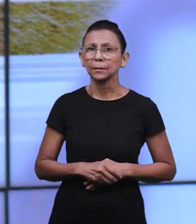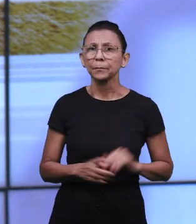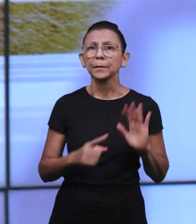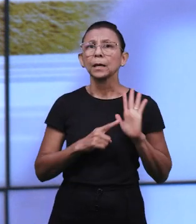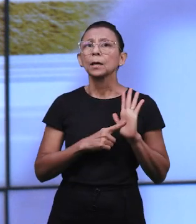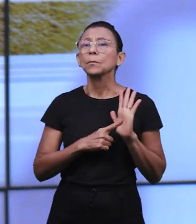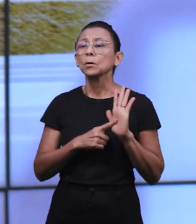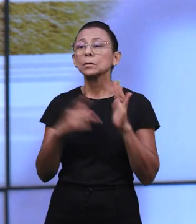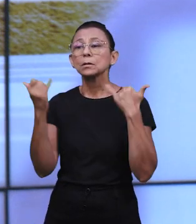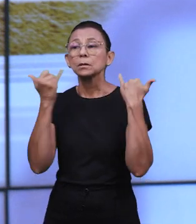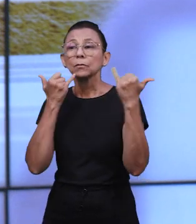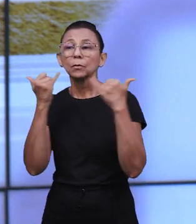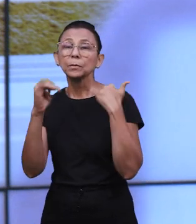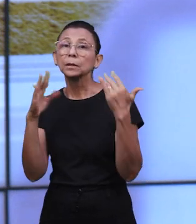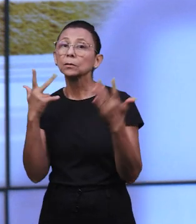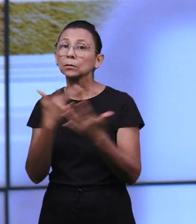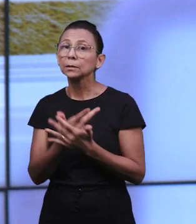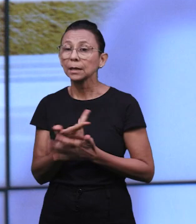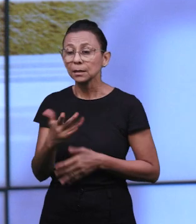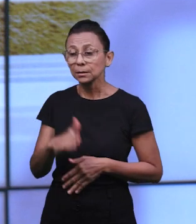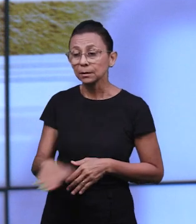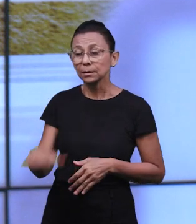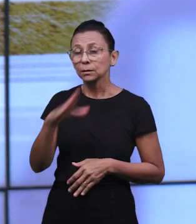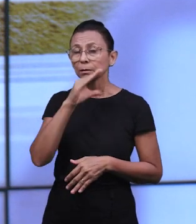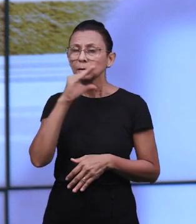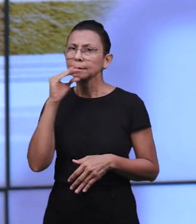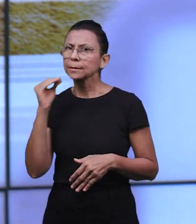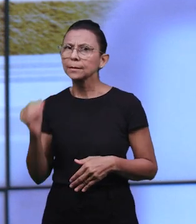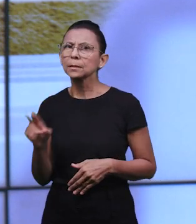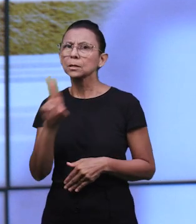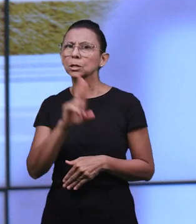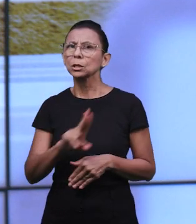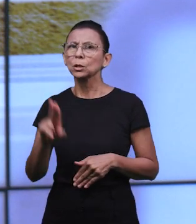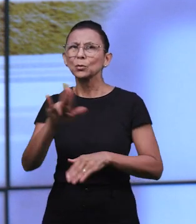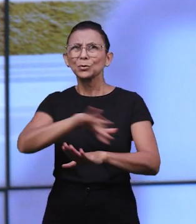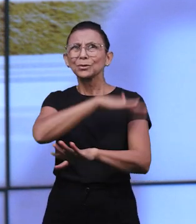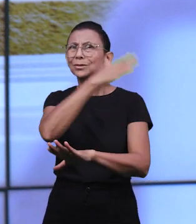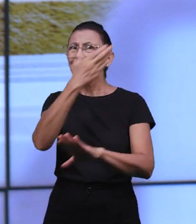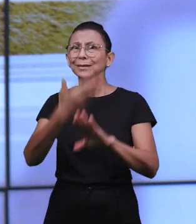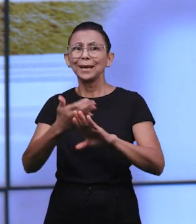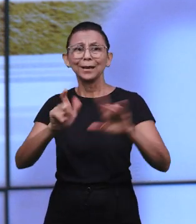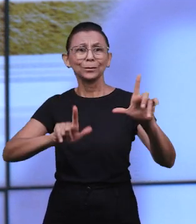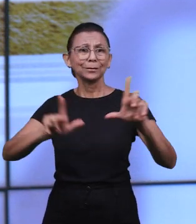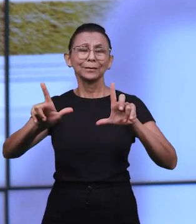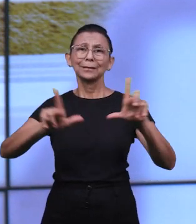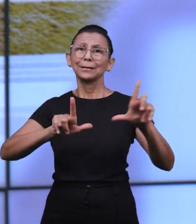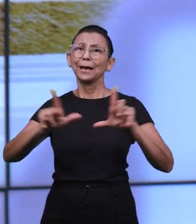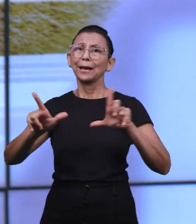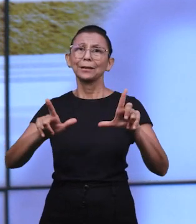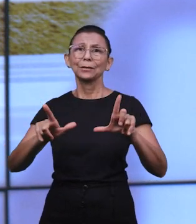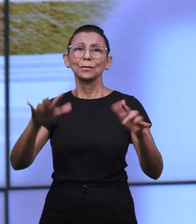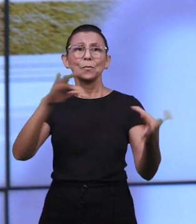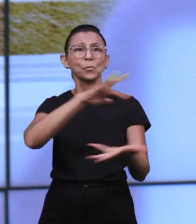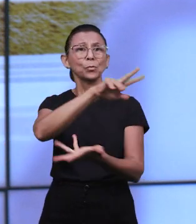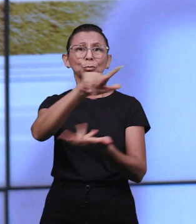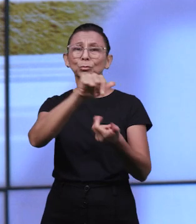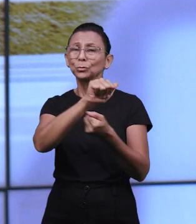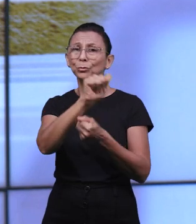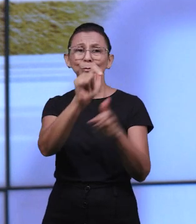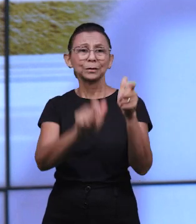que infelizmente tem acontecido com crianças e adolescentes que fazem uso excessivo das telas em todo o